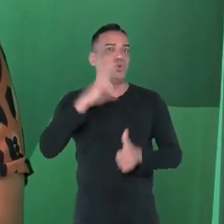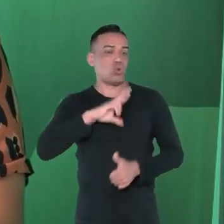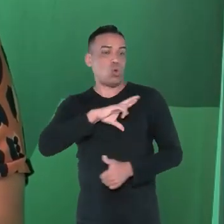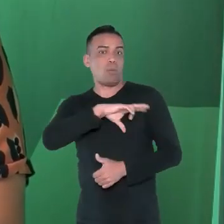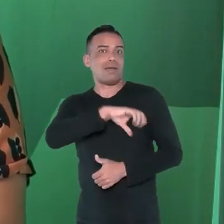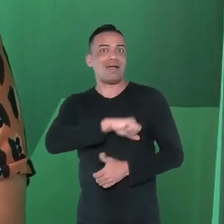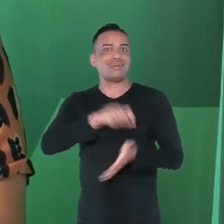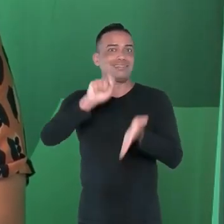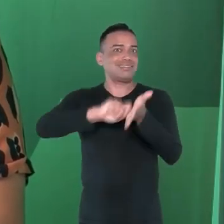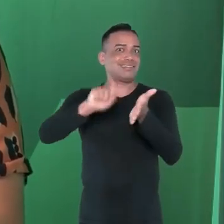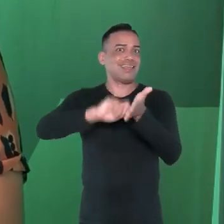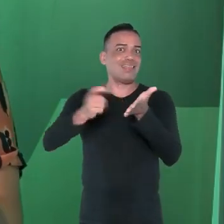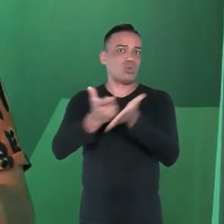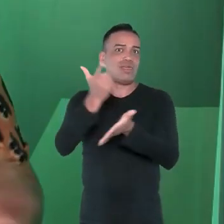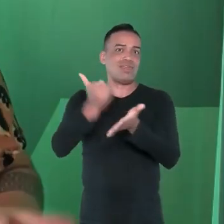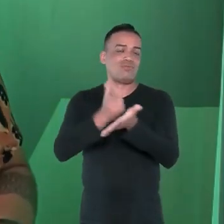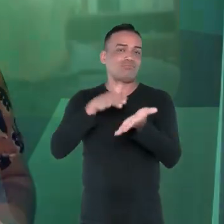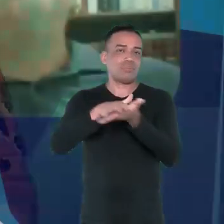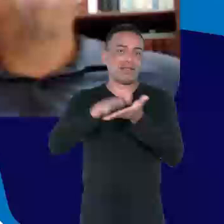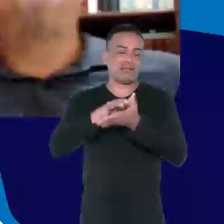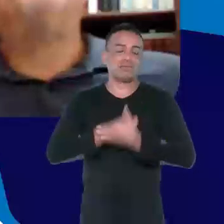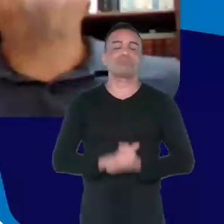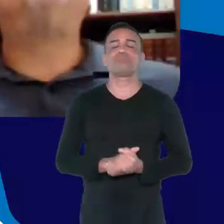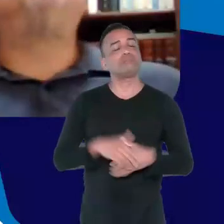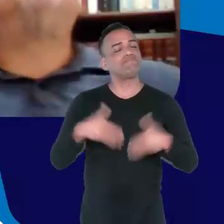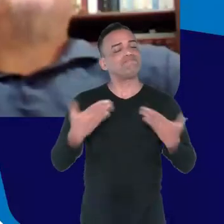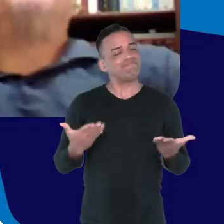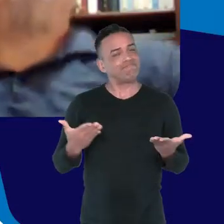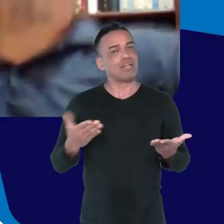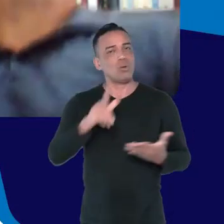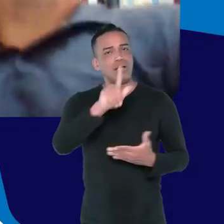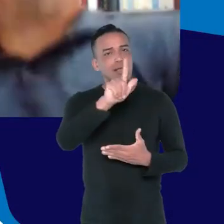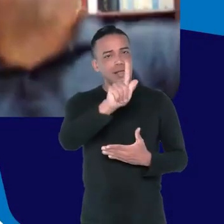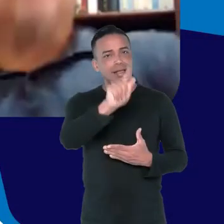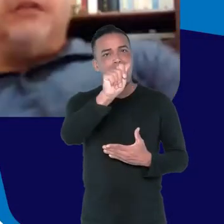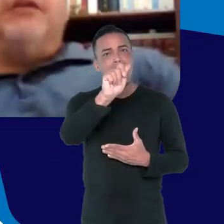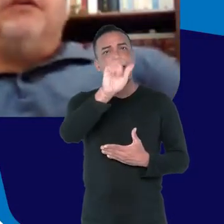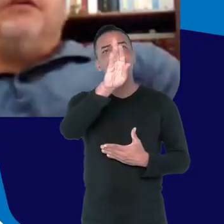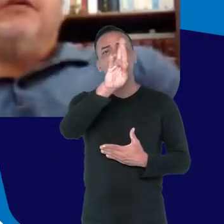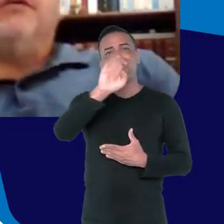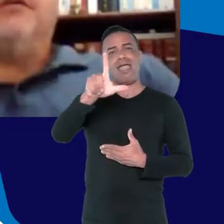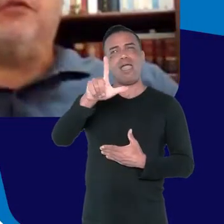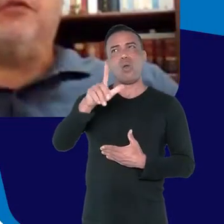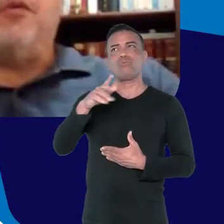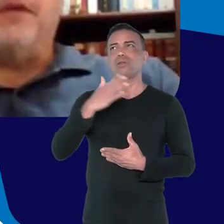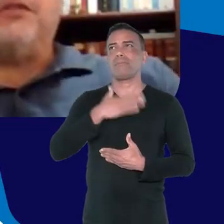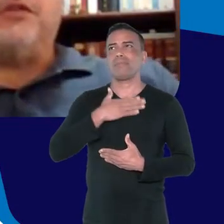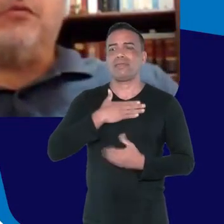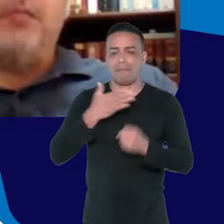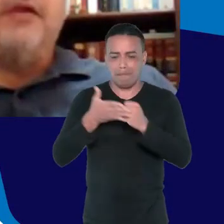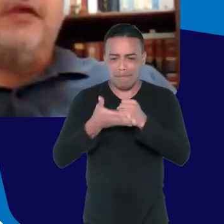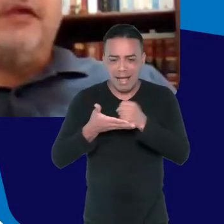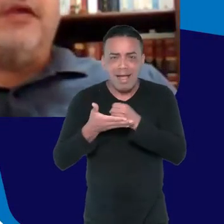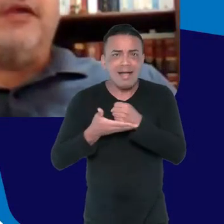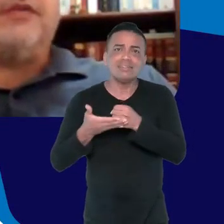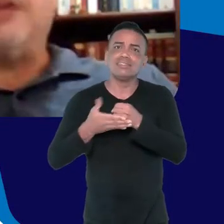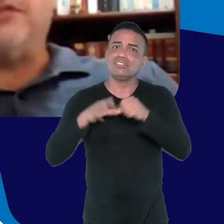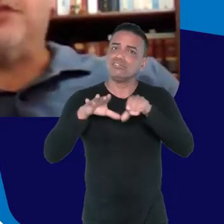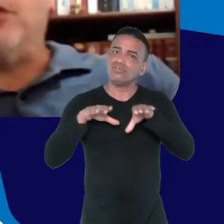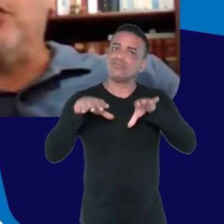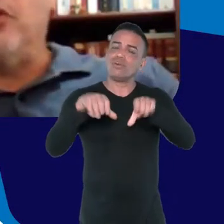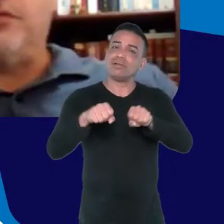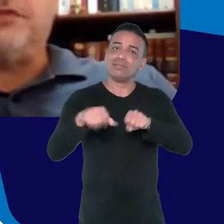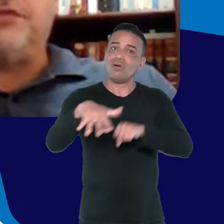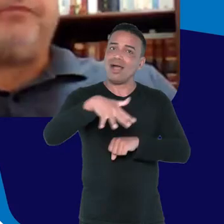romance. Pois é, Gabriel. No segundo retângulo está Nelson Ricardo Reis, um homem branco de cabelos curtos